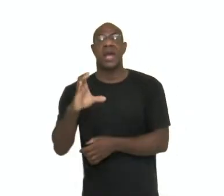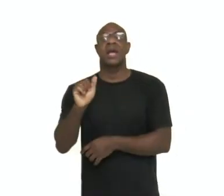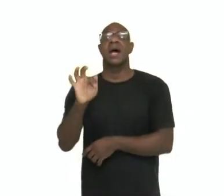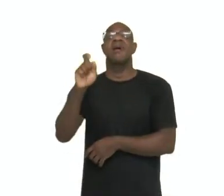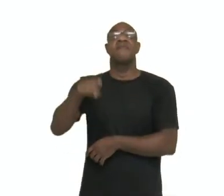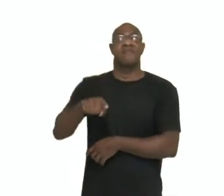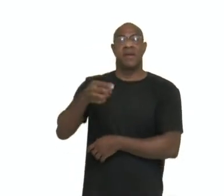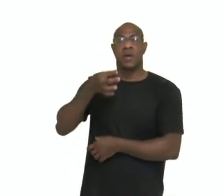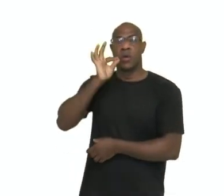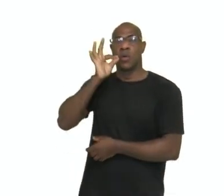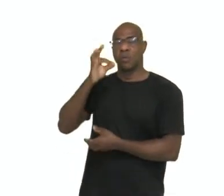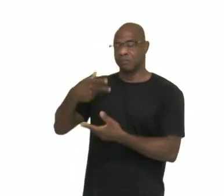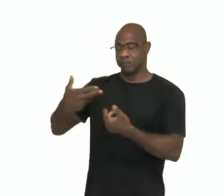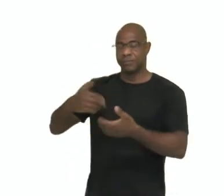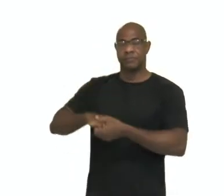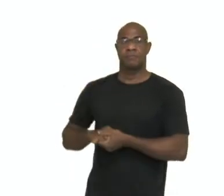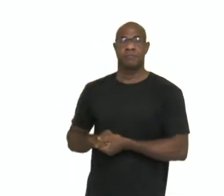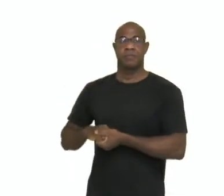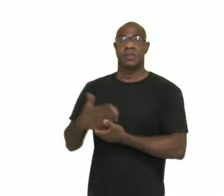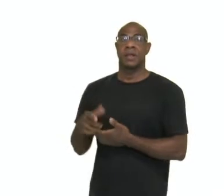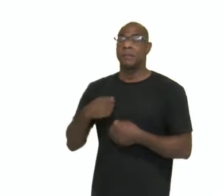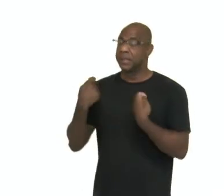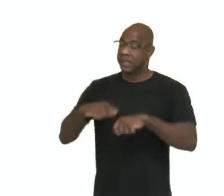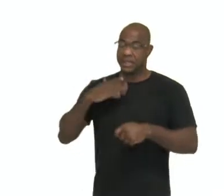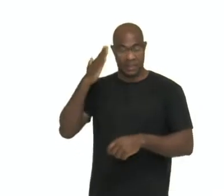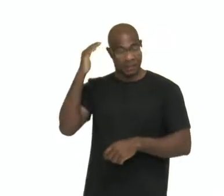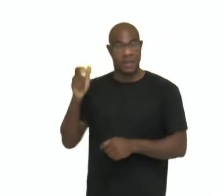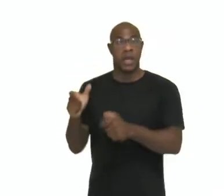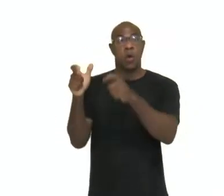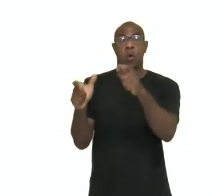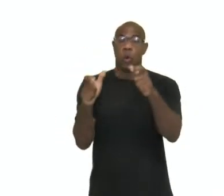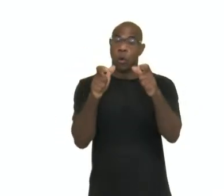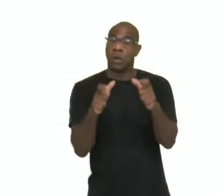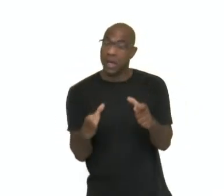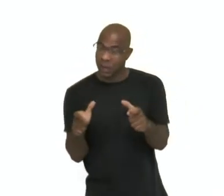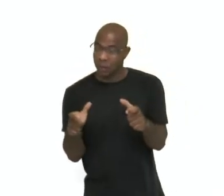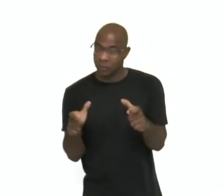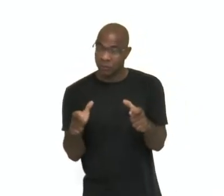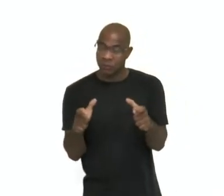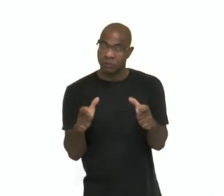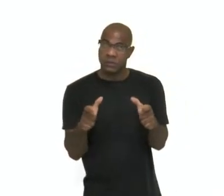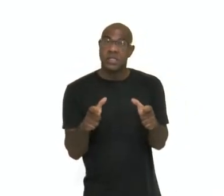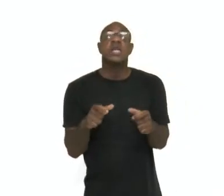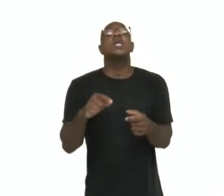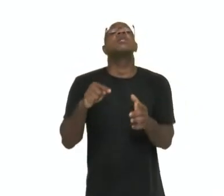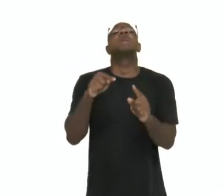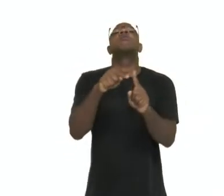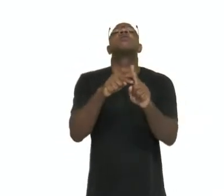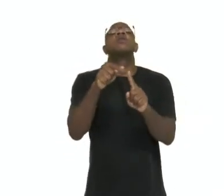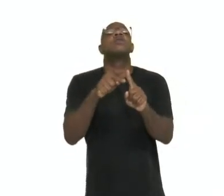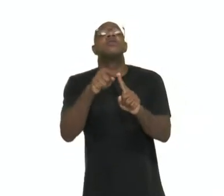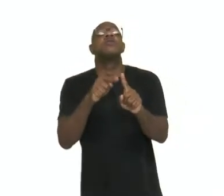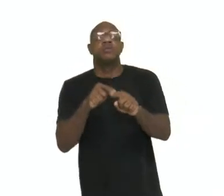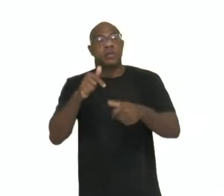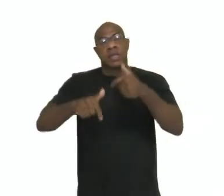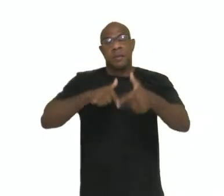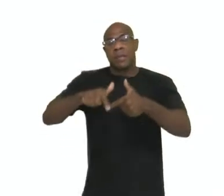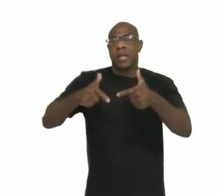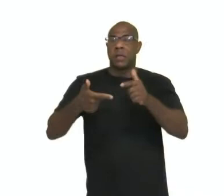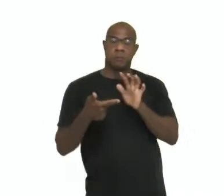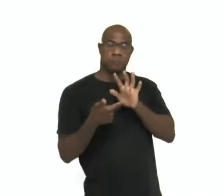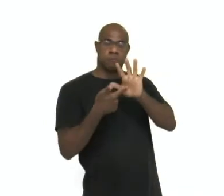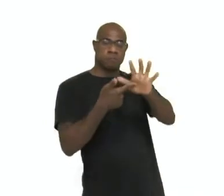o modelo do seu negócio, a localização, o público, que tipos de produtos e serviços deve